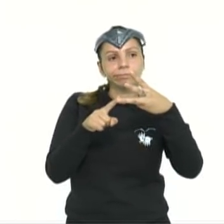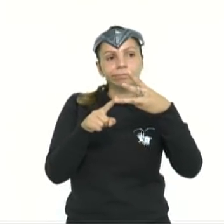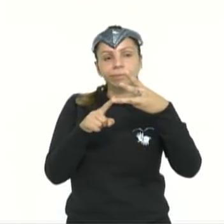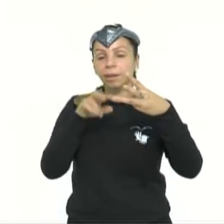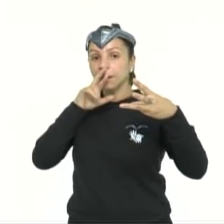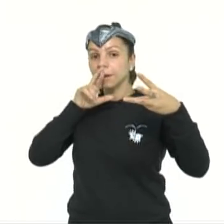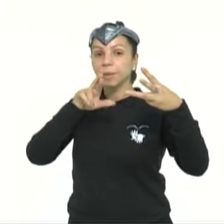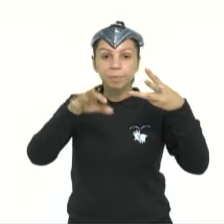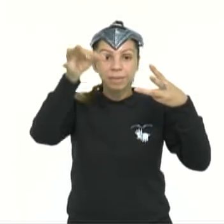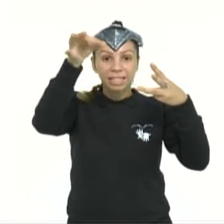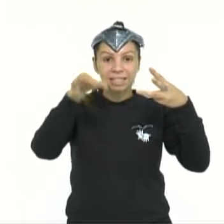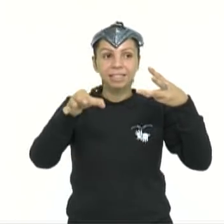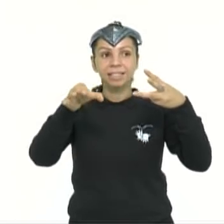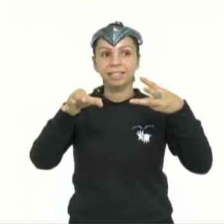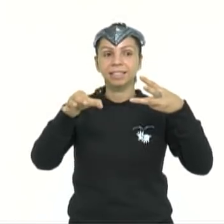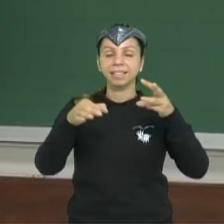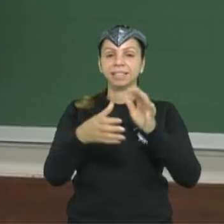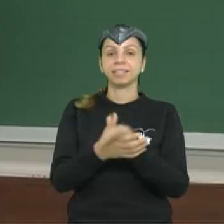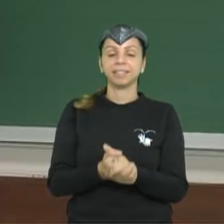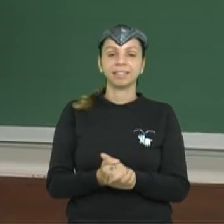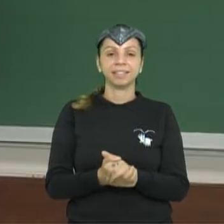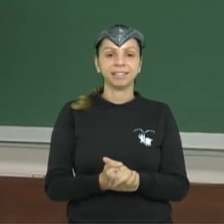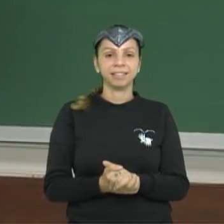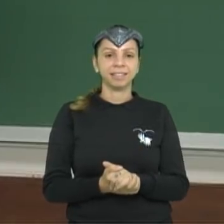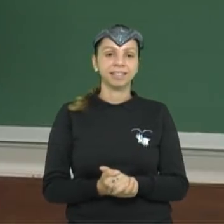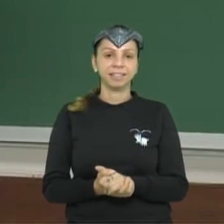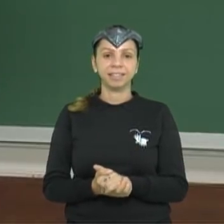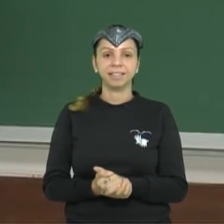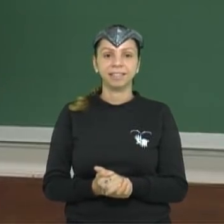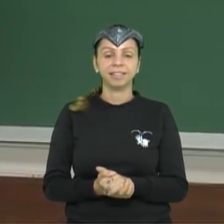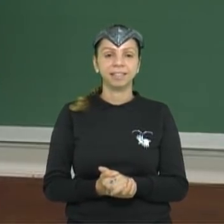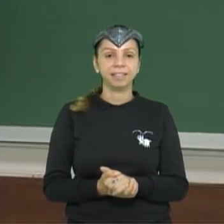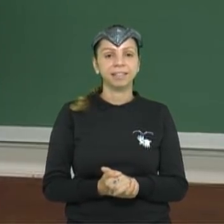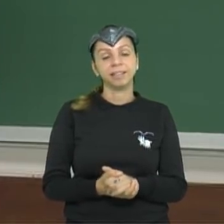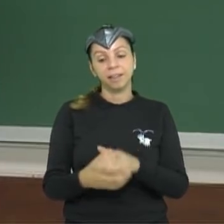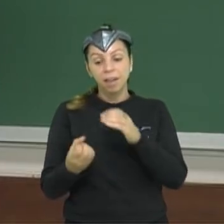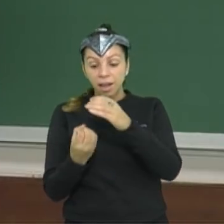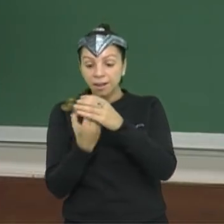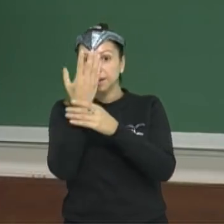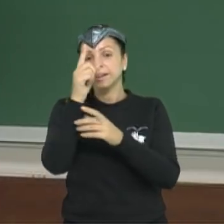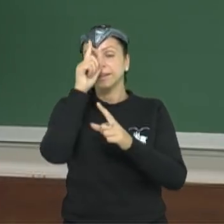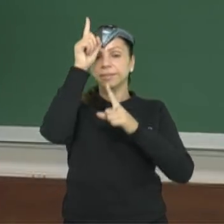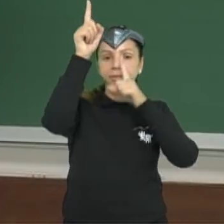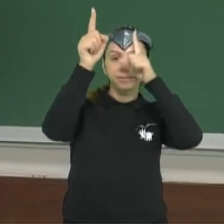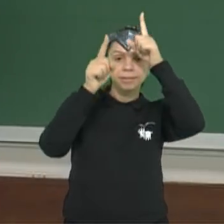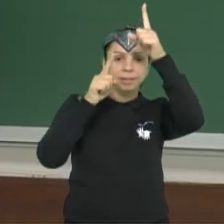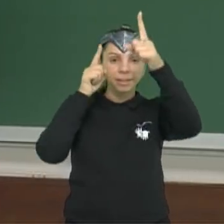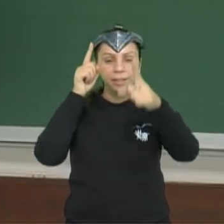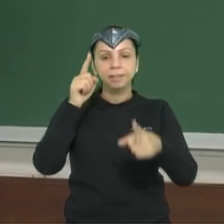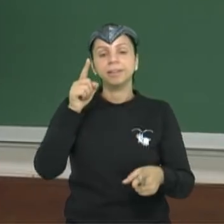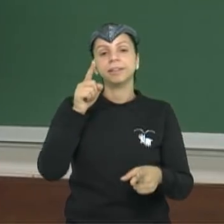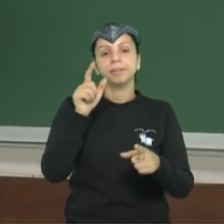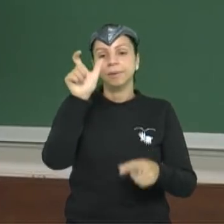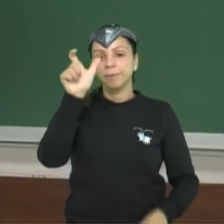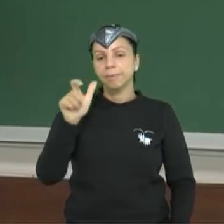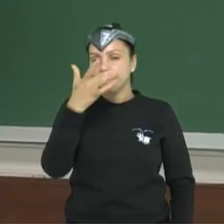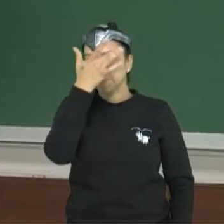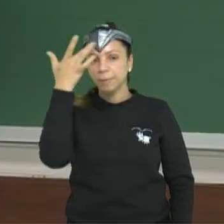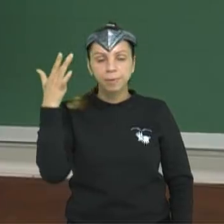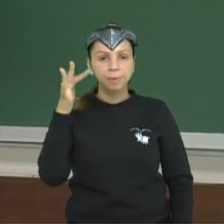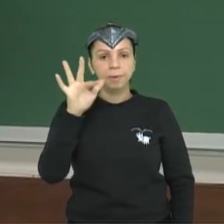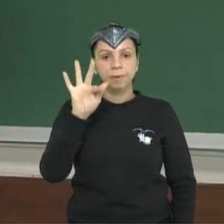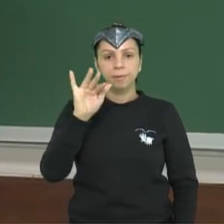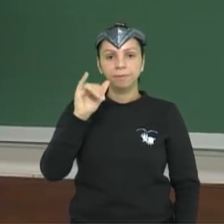a resposta correta é a fictional person. Nós estamos criando um personagem fictício.